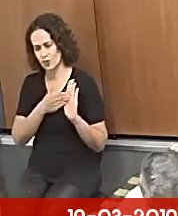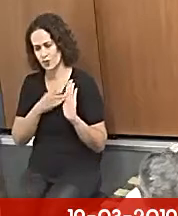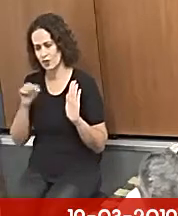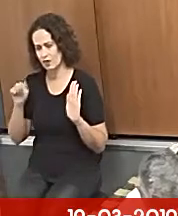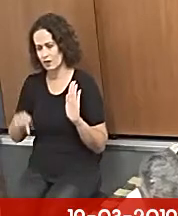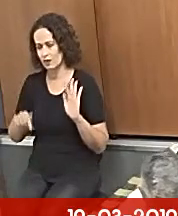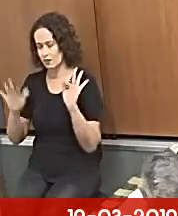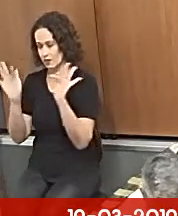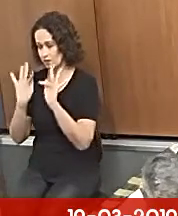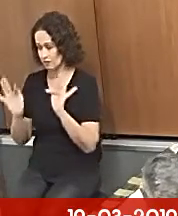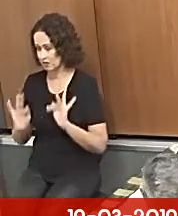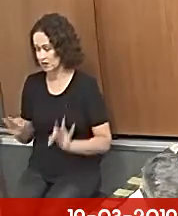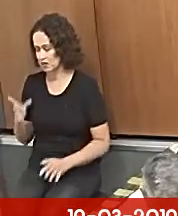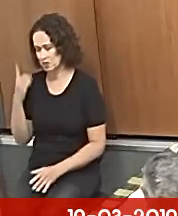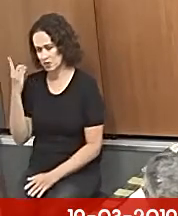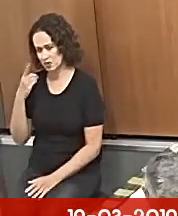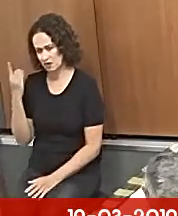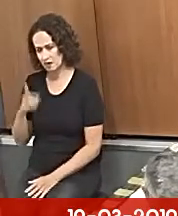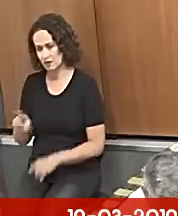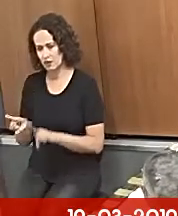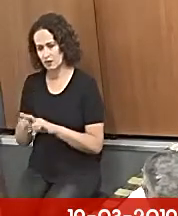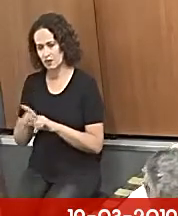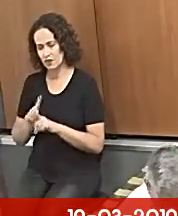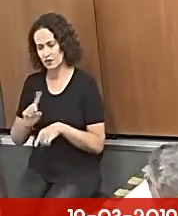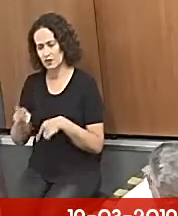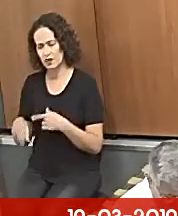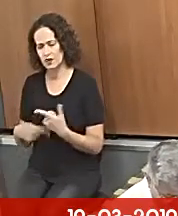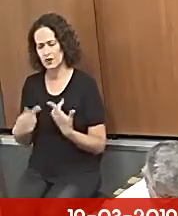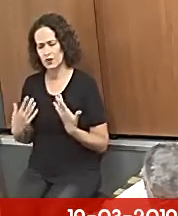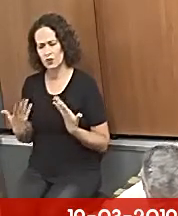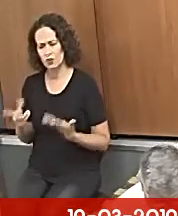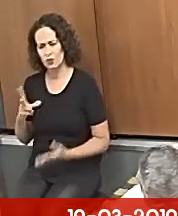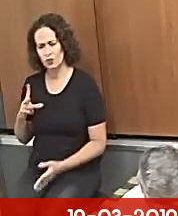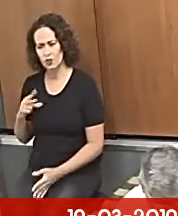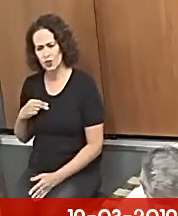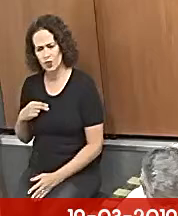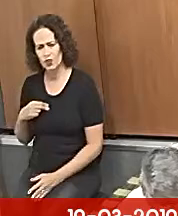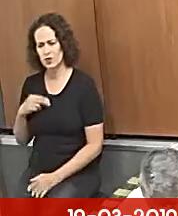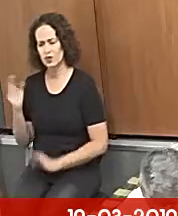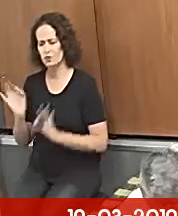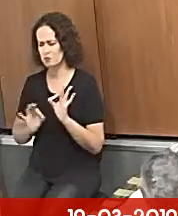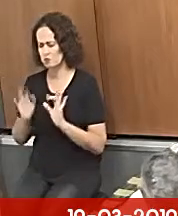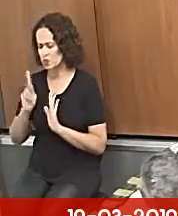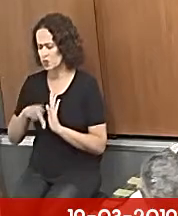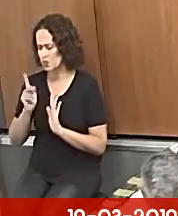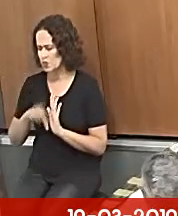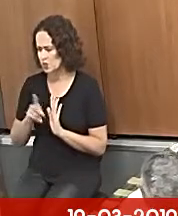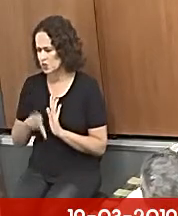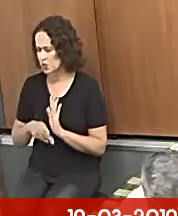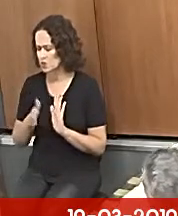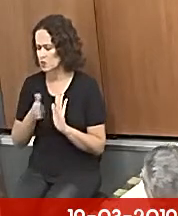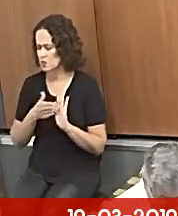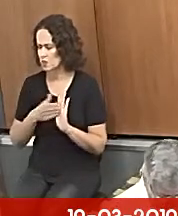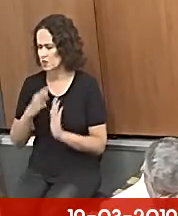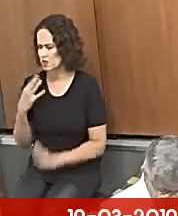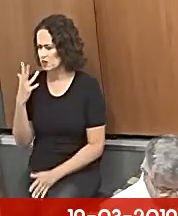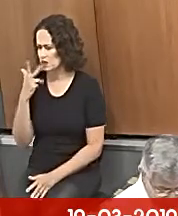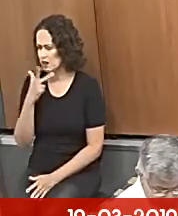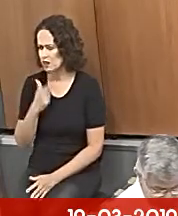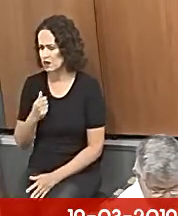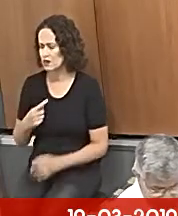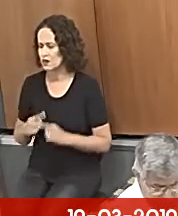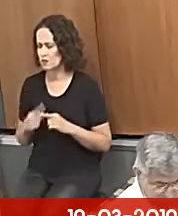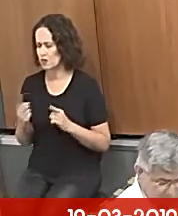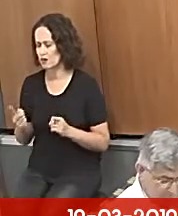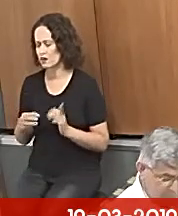princípio o deputado logo em seguida eu fiquei se nossa entra um projeto uma proposta tão linda como essa ainda não ganhou